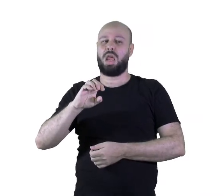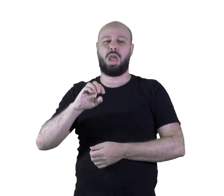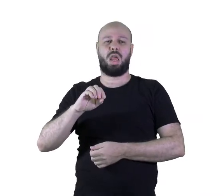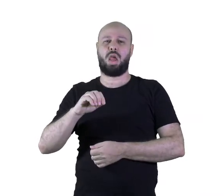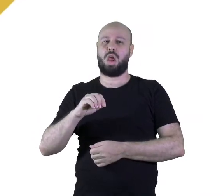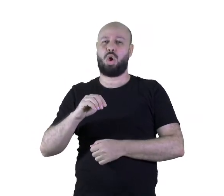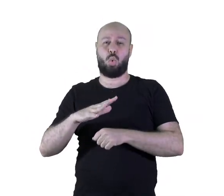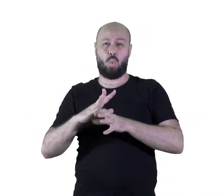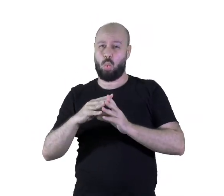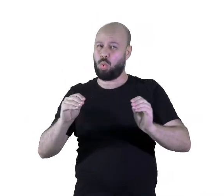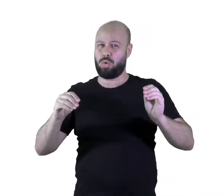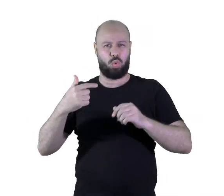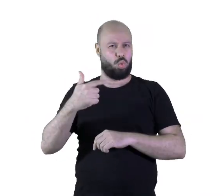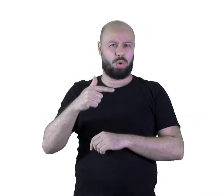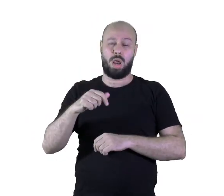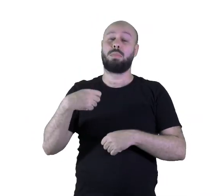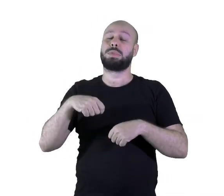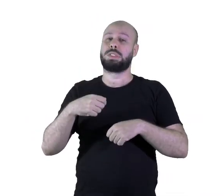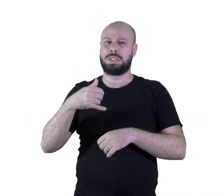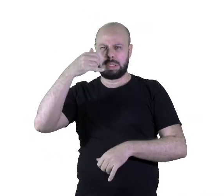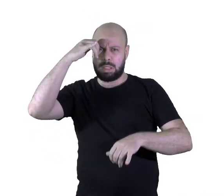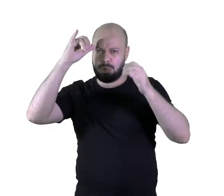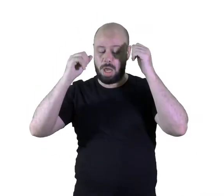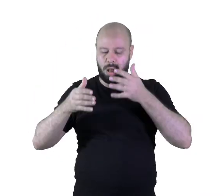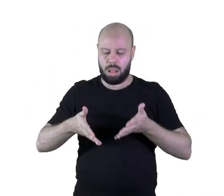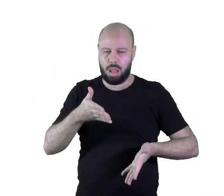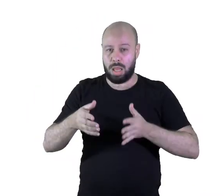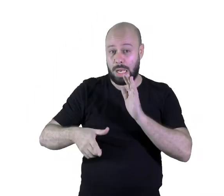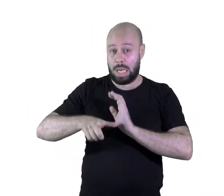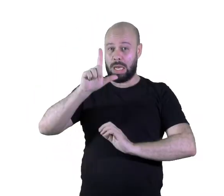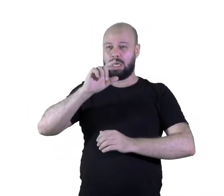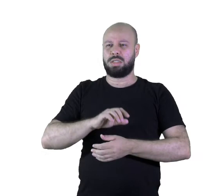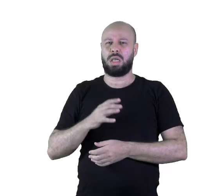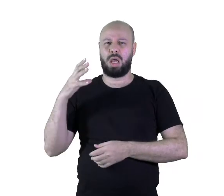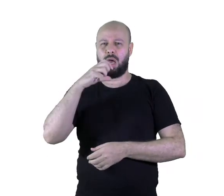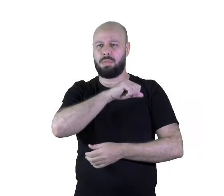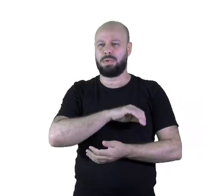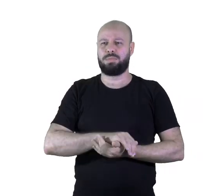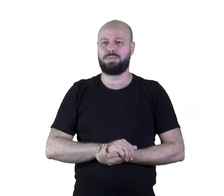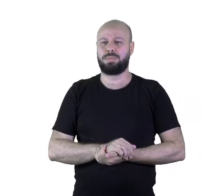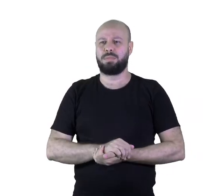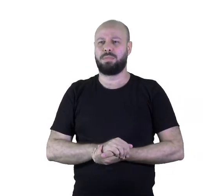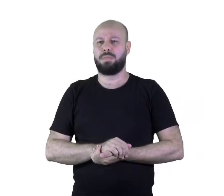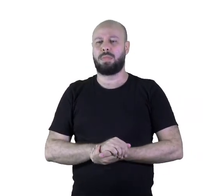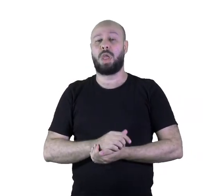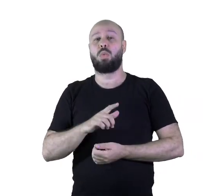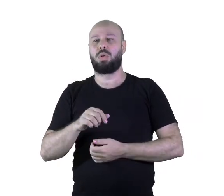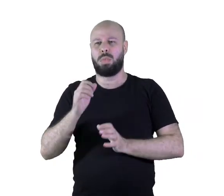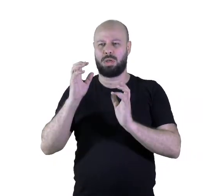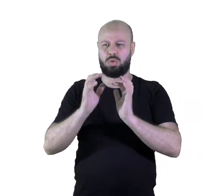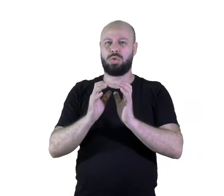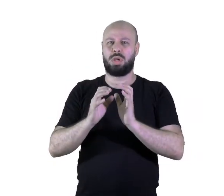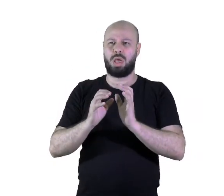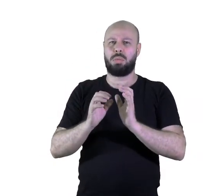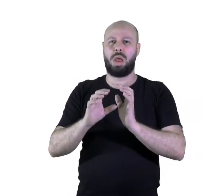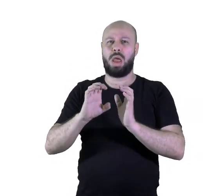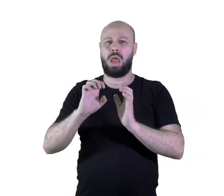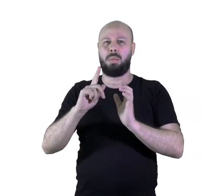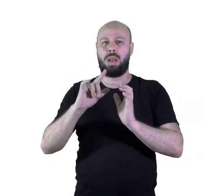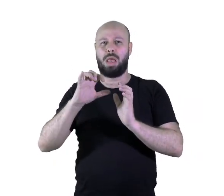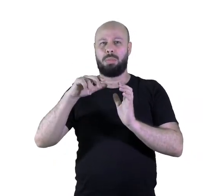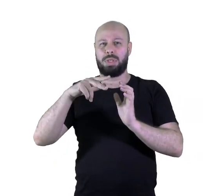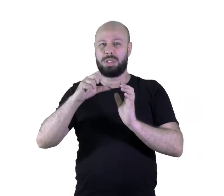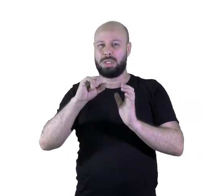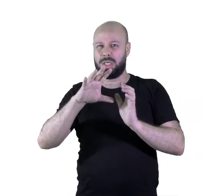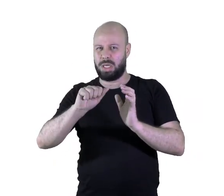ser diagnosticada e tratada o mais rápido possível. Aí tem outro aí que não é um cérebro de epilepsia, que vocês estão vendo